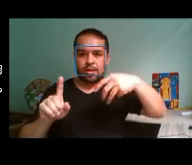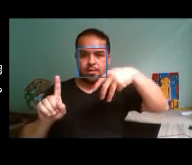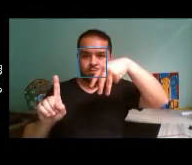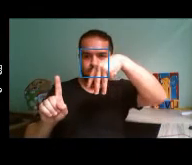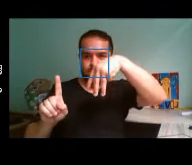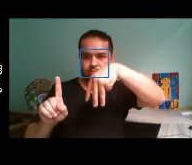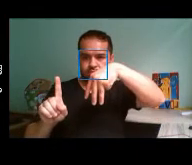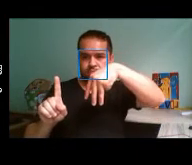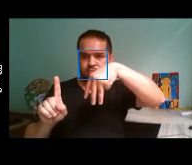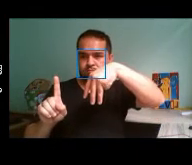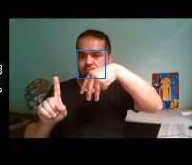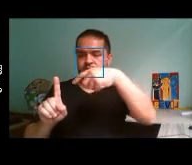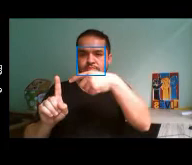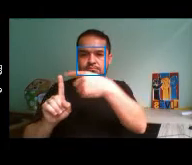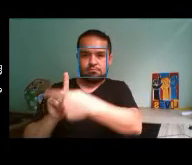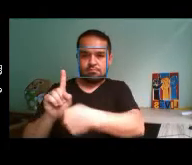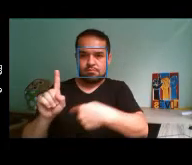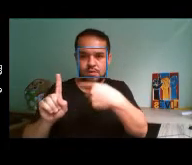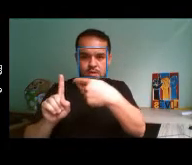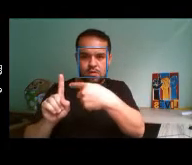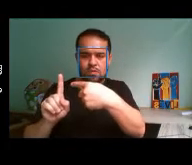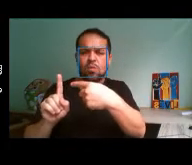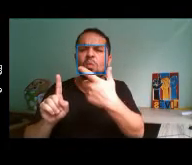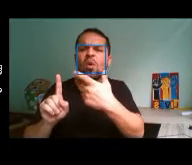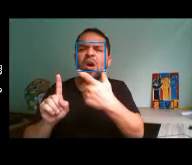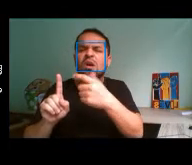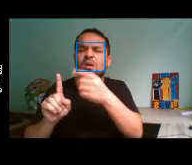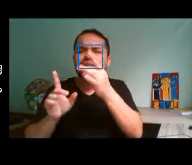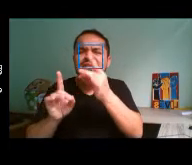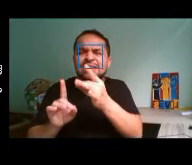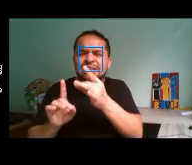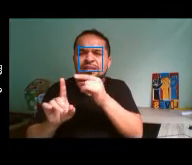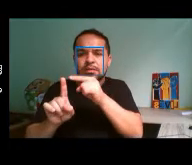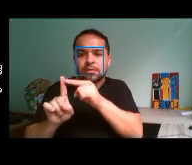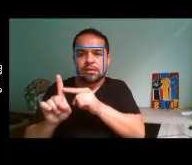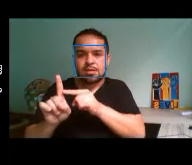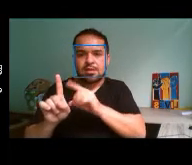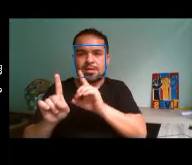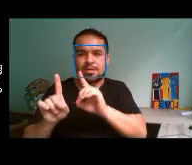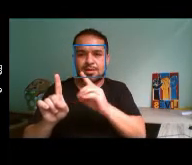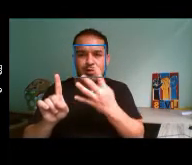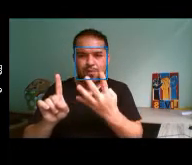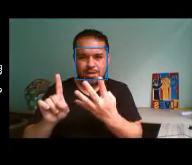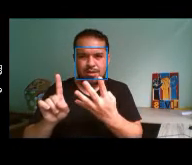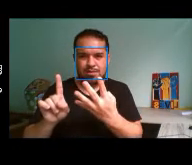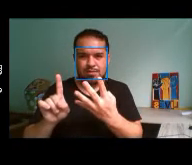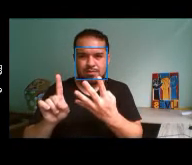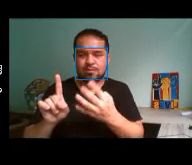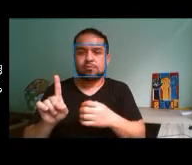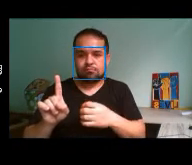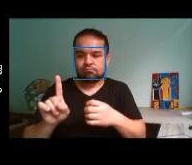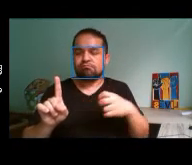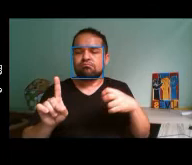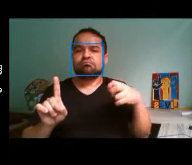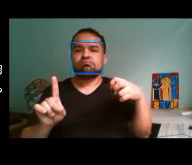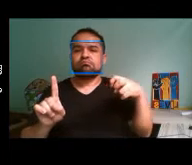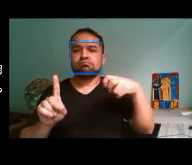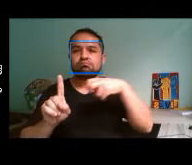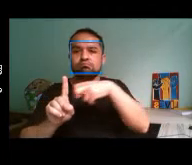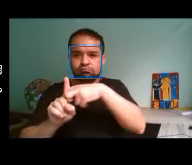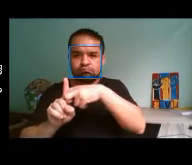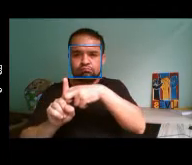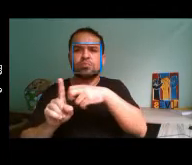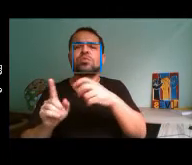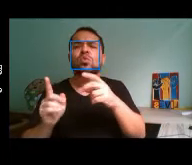Então, ela incide em M de mão. O ponto de localização dela é numa mão. Qual o local exato